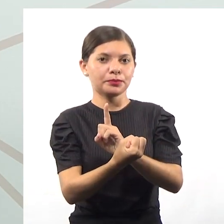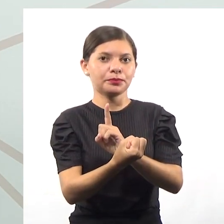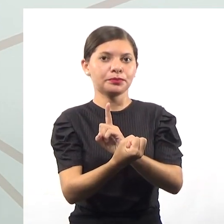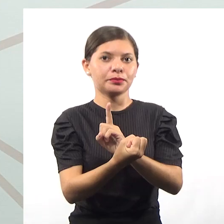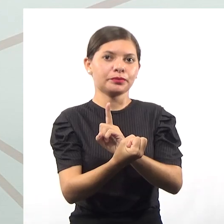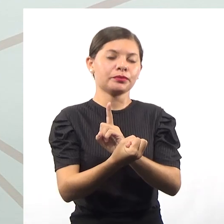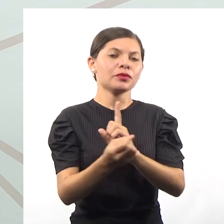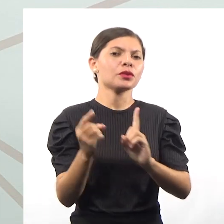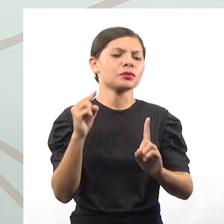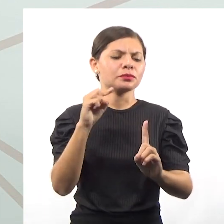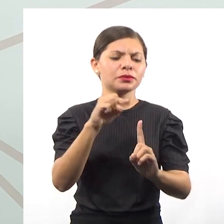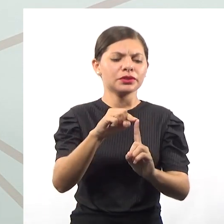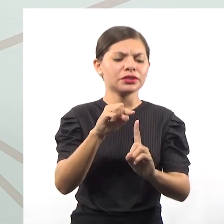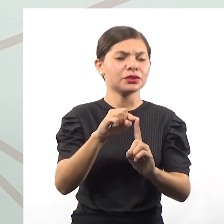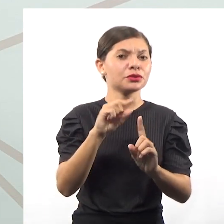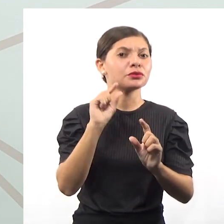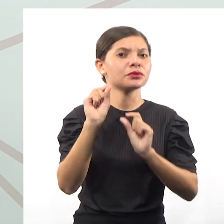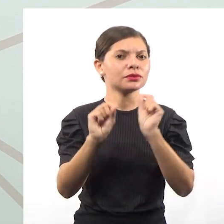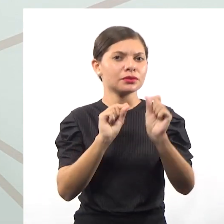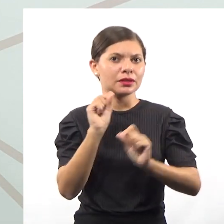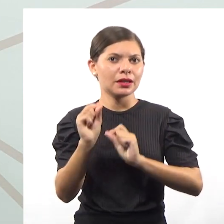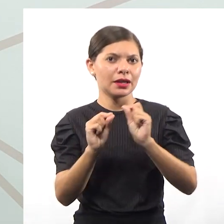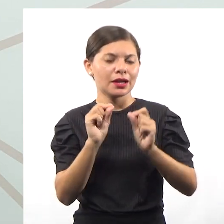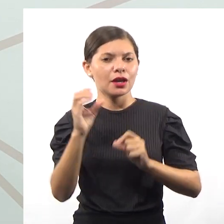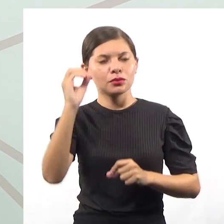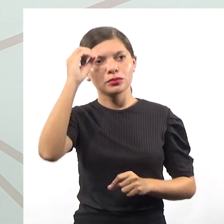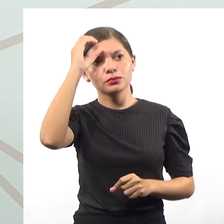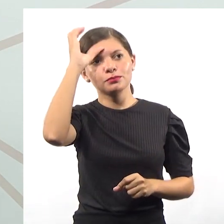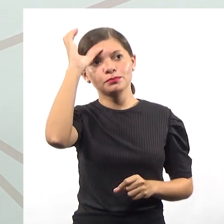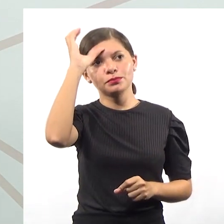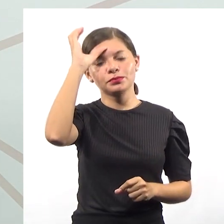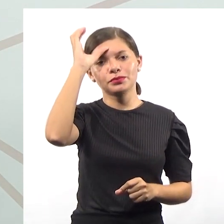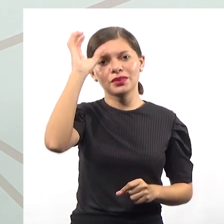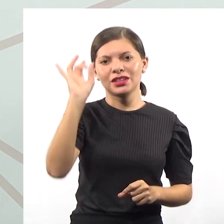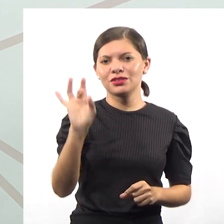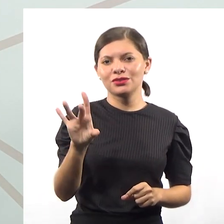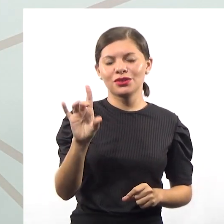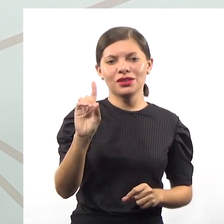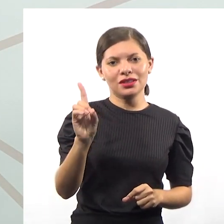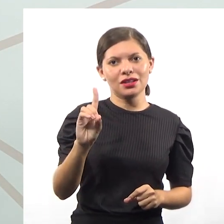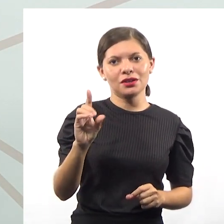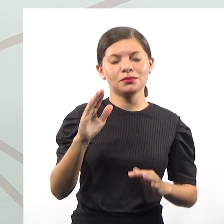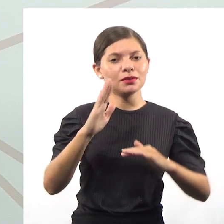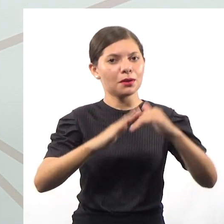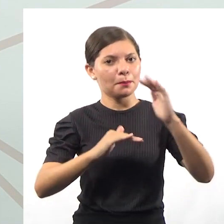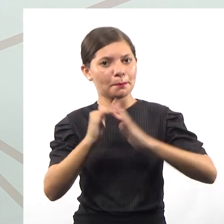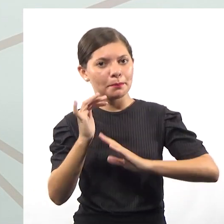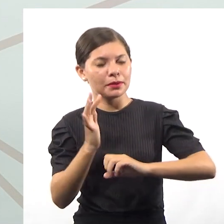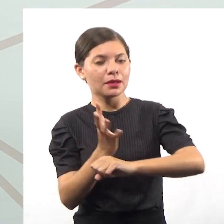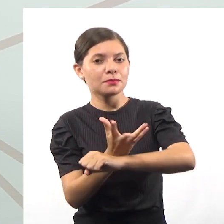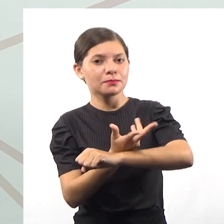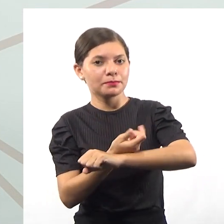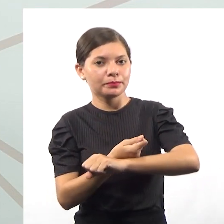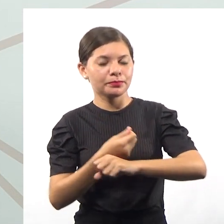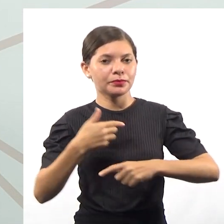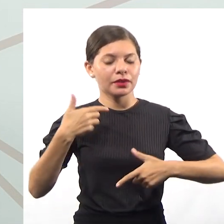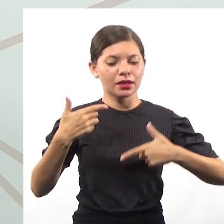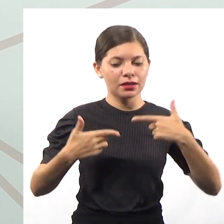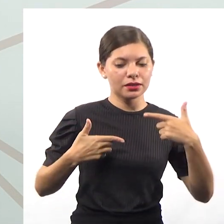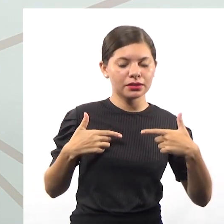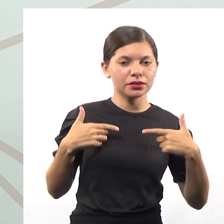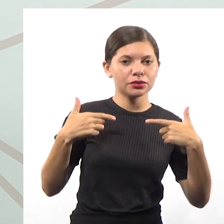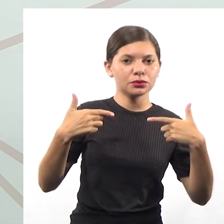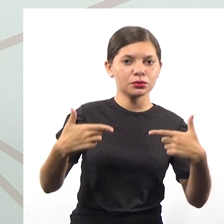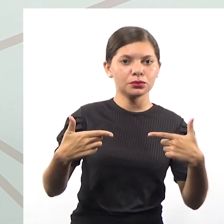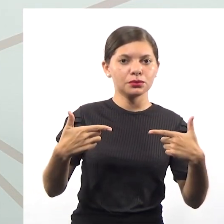mais uma vez reforçando, não são os conhecimentos em si, mas as competências, habilidades e atitudes que